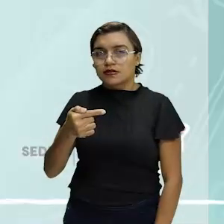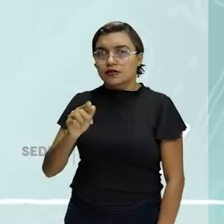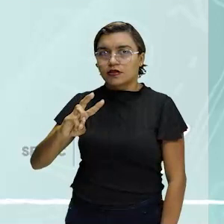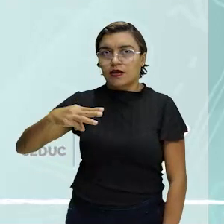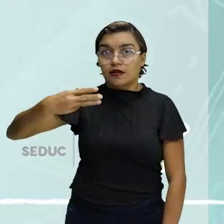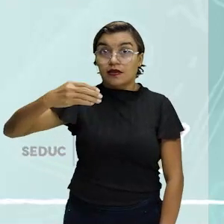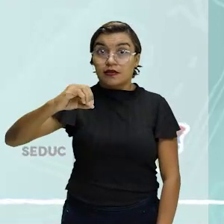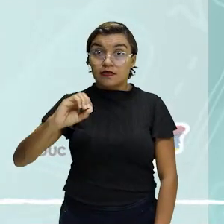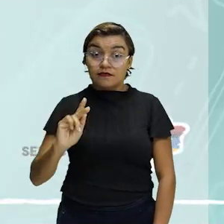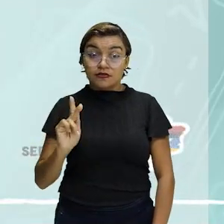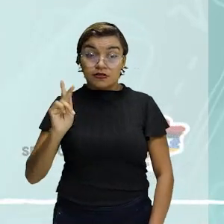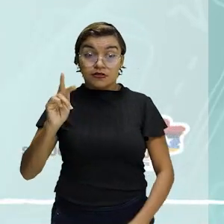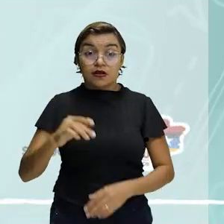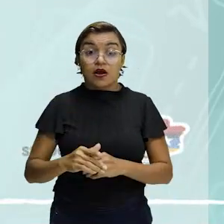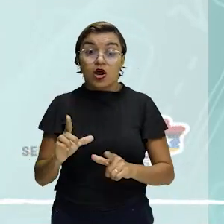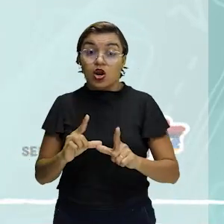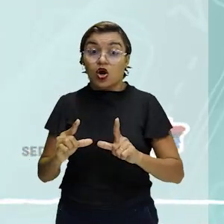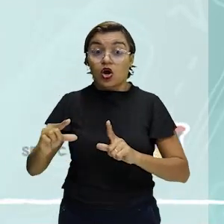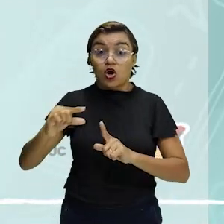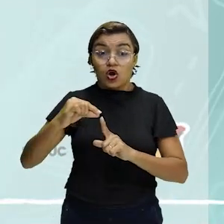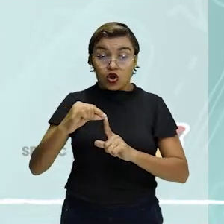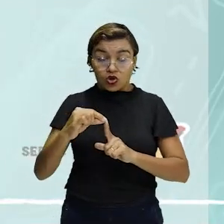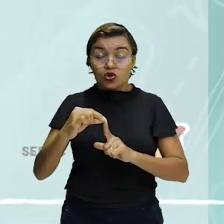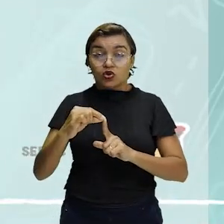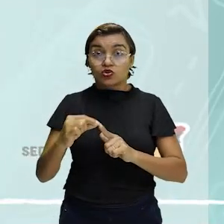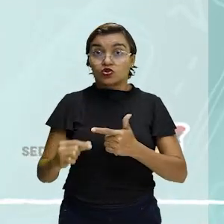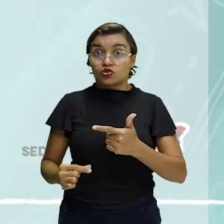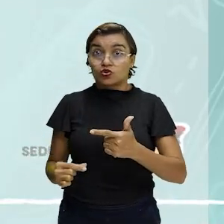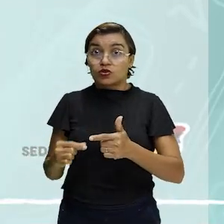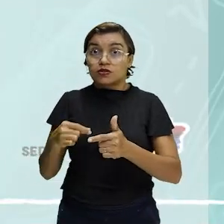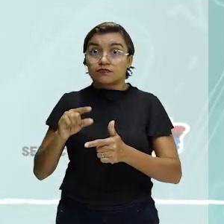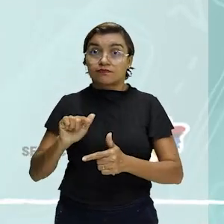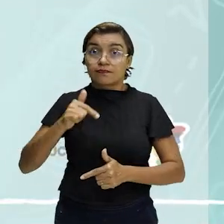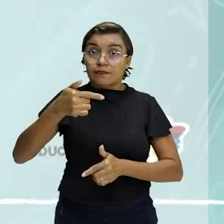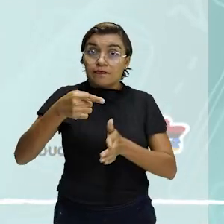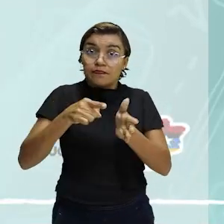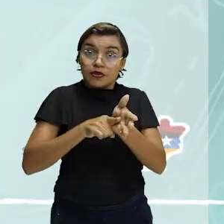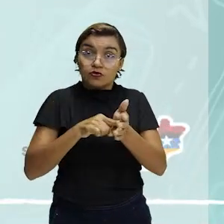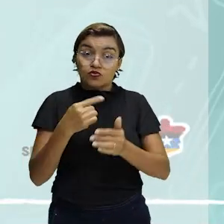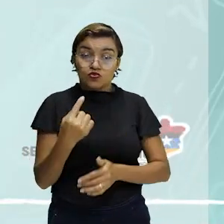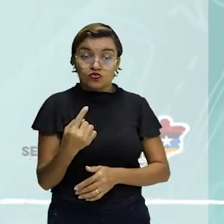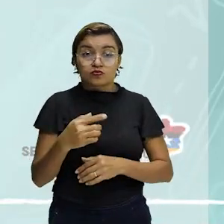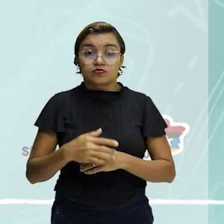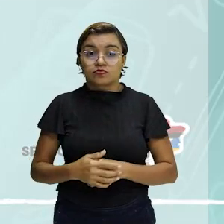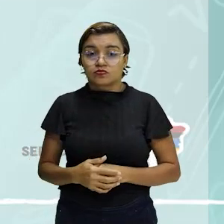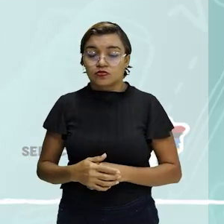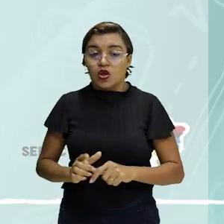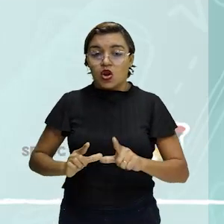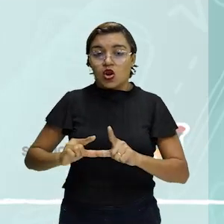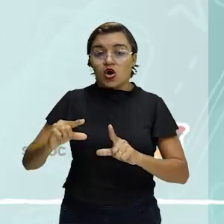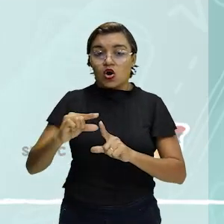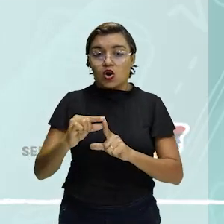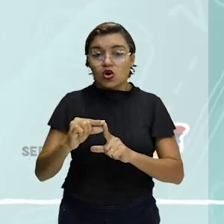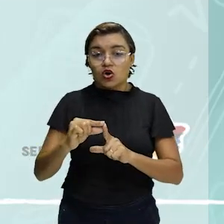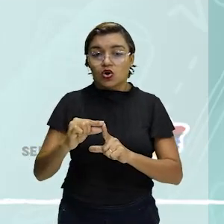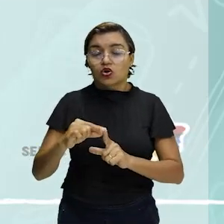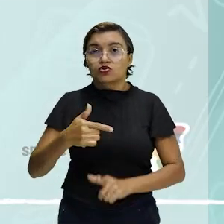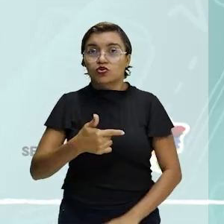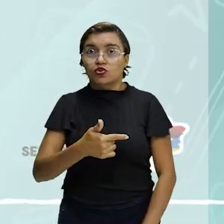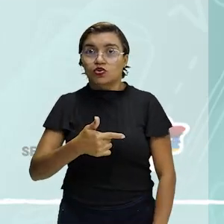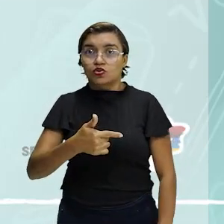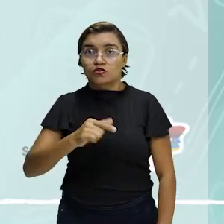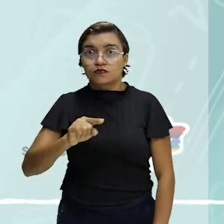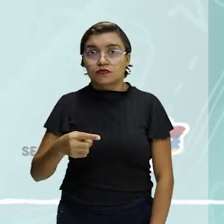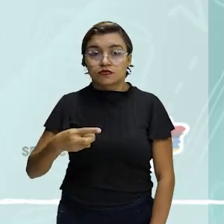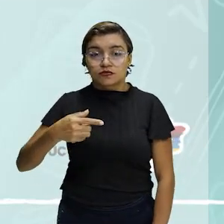aplicar o logaritmo. Então, ficou log de 2 elevado a menos 1 igual a log de 2,7 elevado a